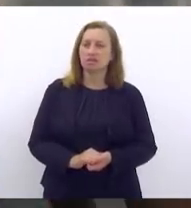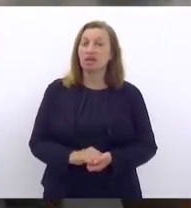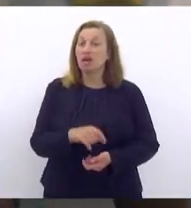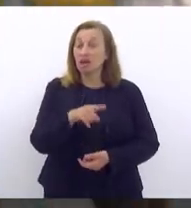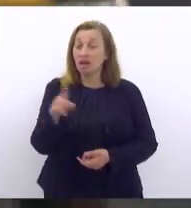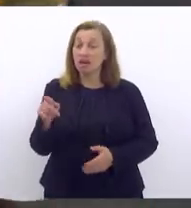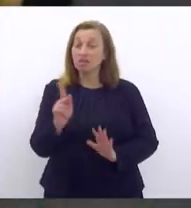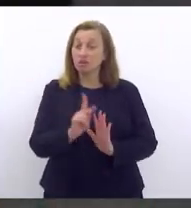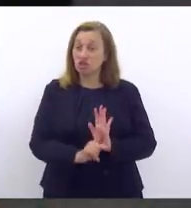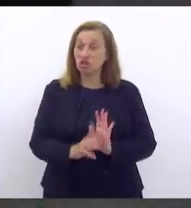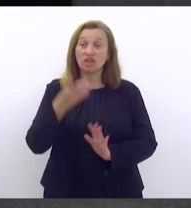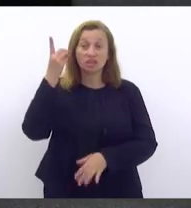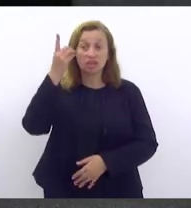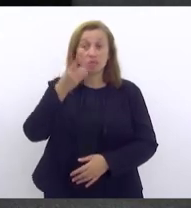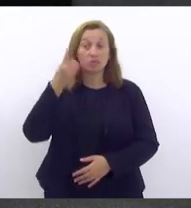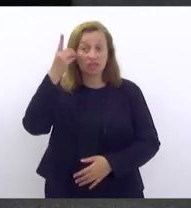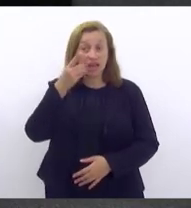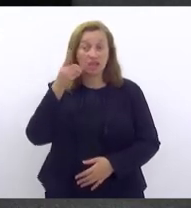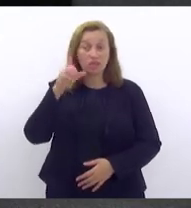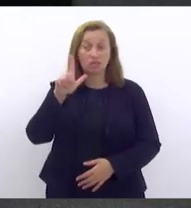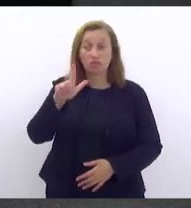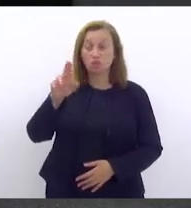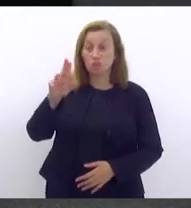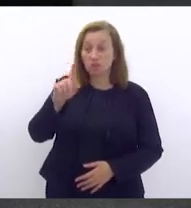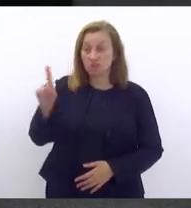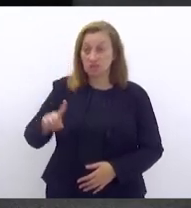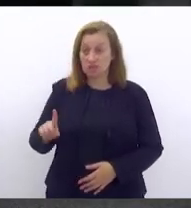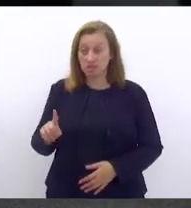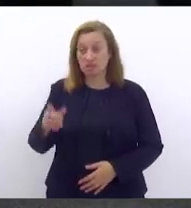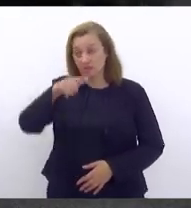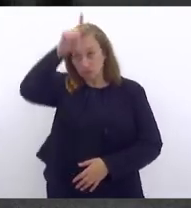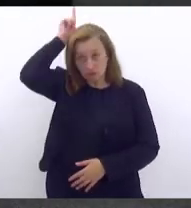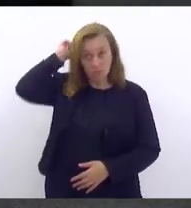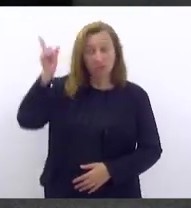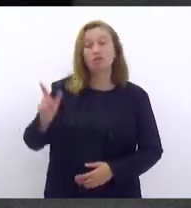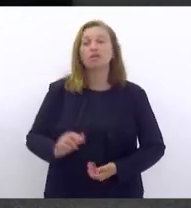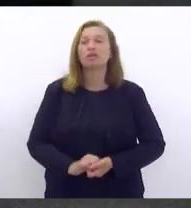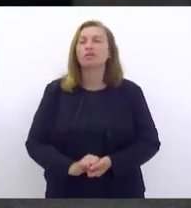esse projeto, deputado Luiz Paulo, veda